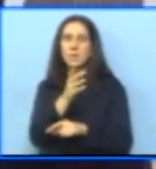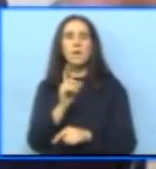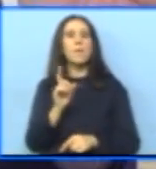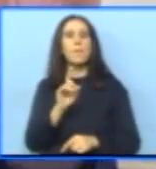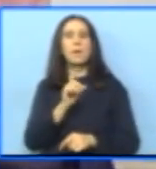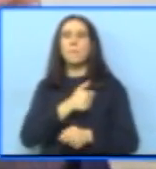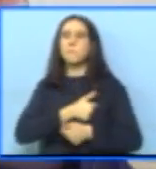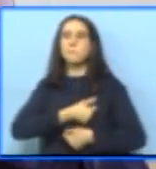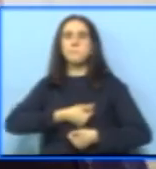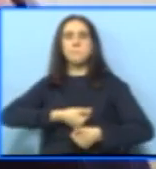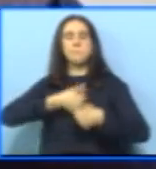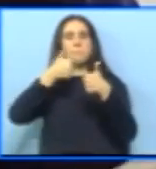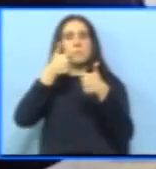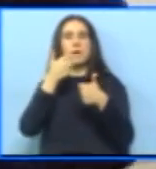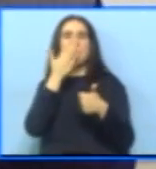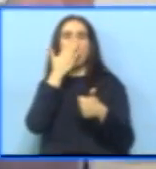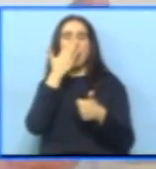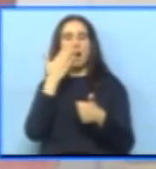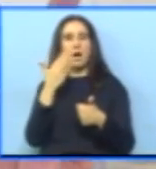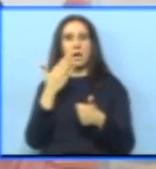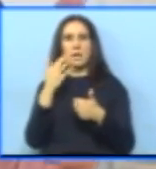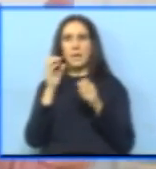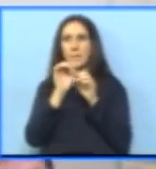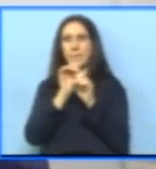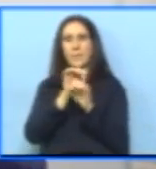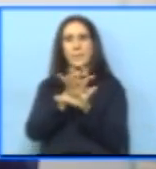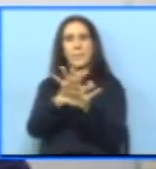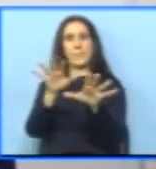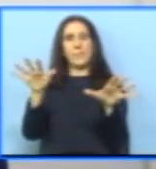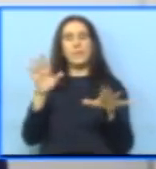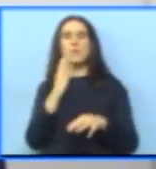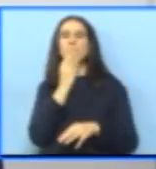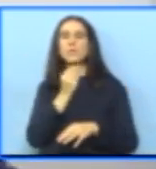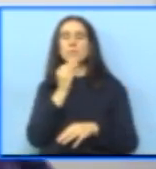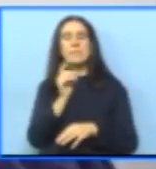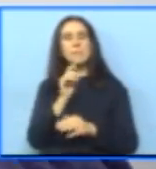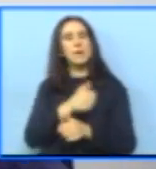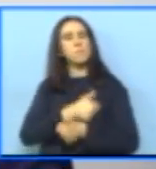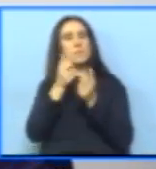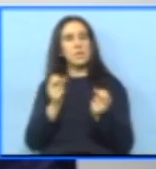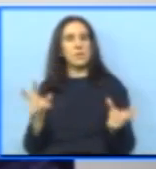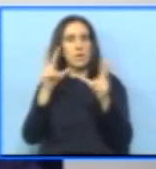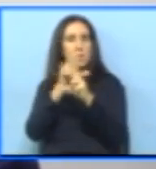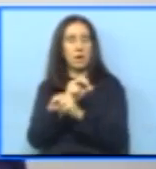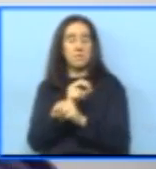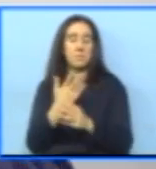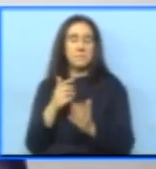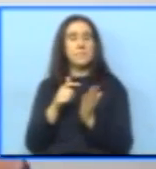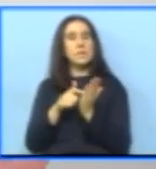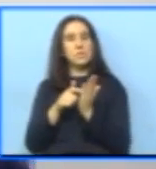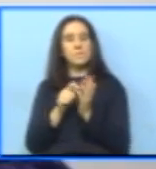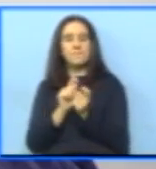aquela cidade que é uma espécie de luzeiro para o judaísmo, mas seres uma cidade nova. Bem, isto é uma interpretação que eu quero